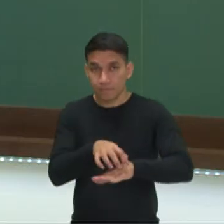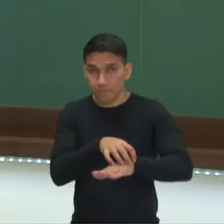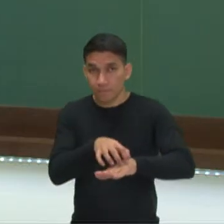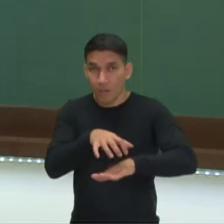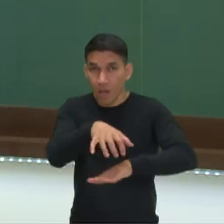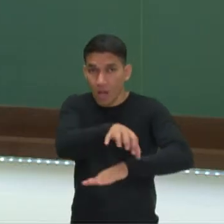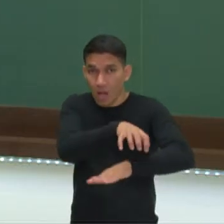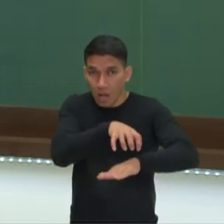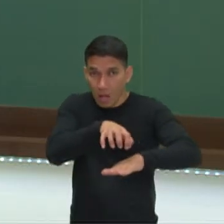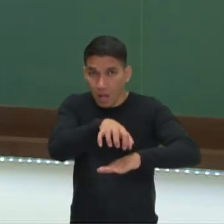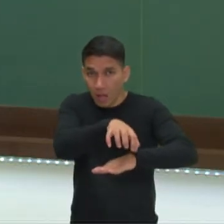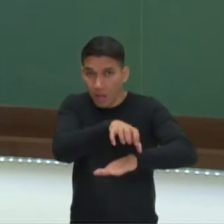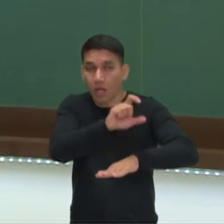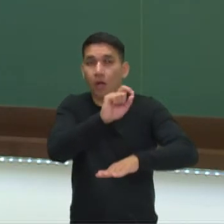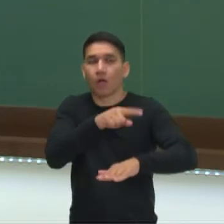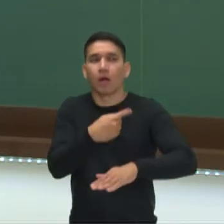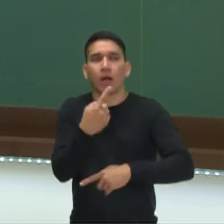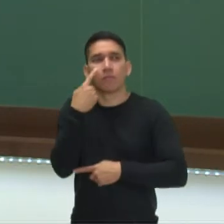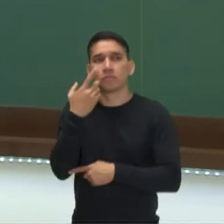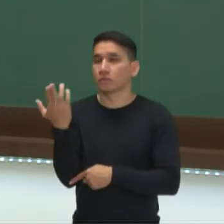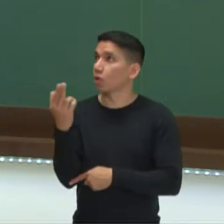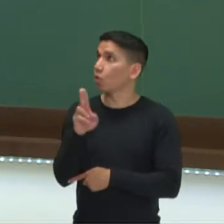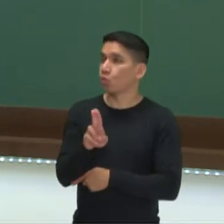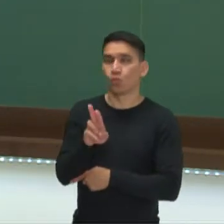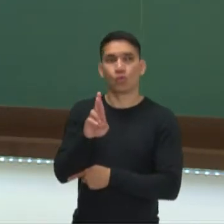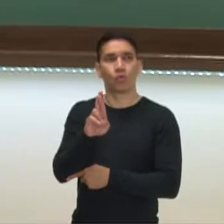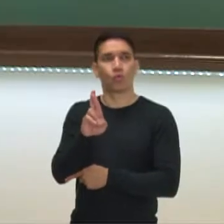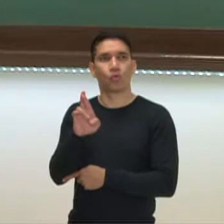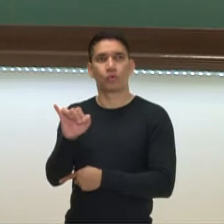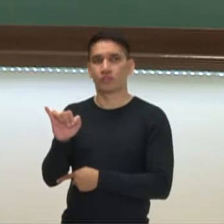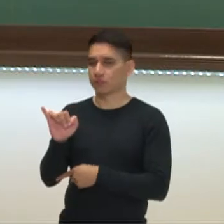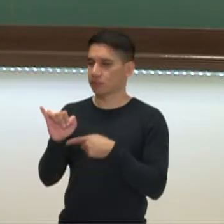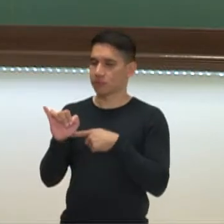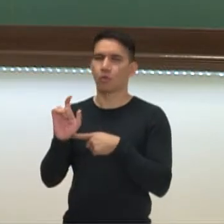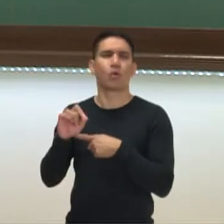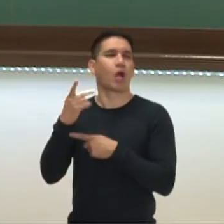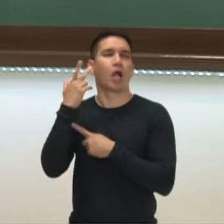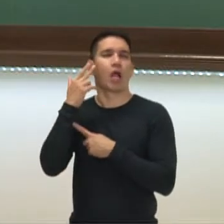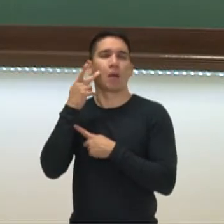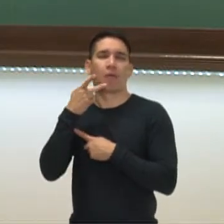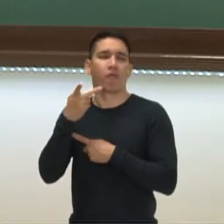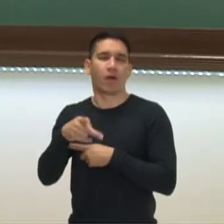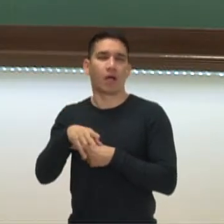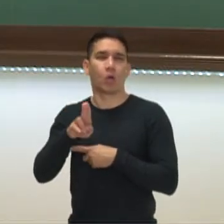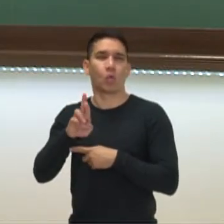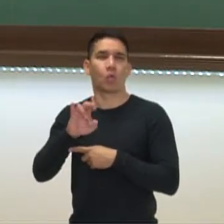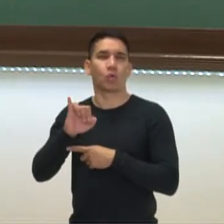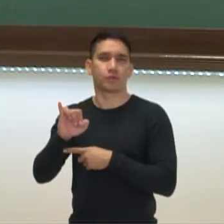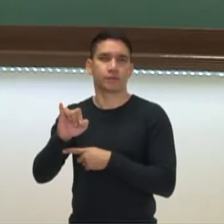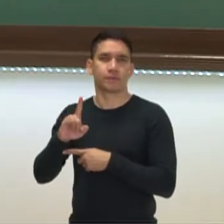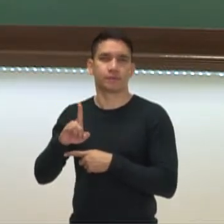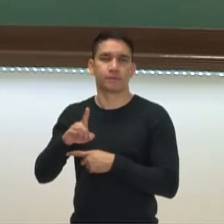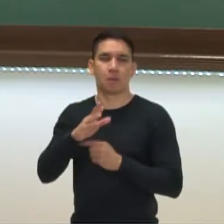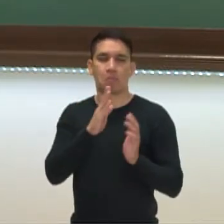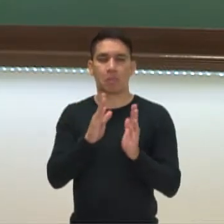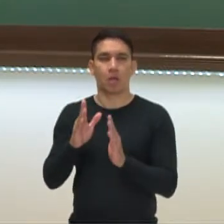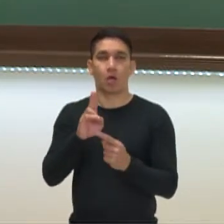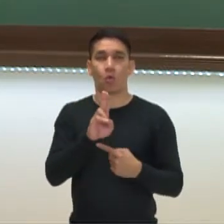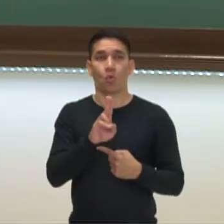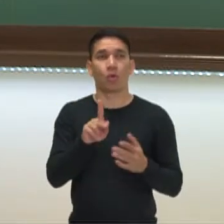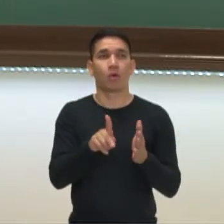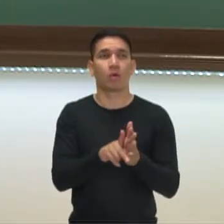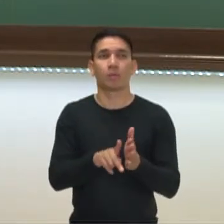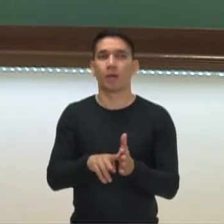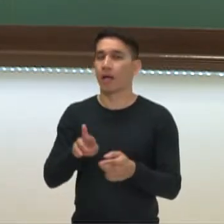de Ohm é constante. Então, a gente tinha aqui Uri, o popular aí o pessoal chama Uri, né? U igual a R vezes